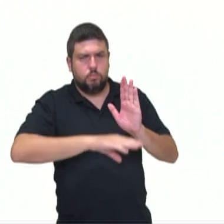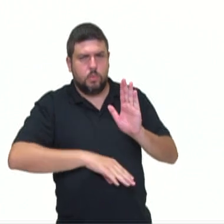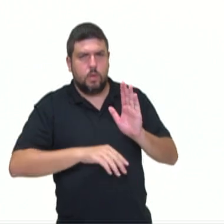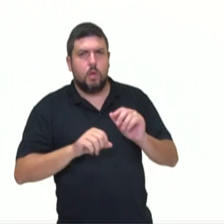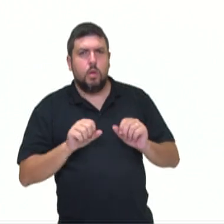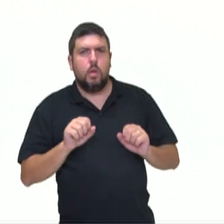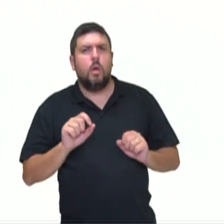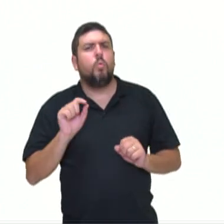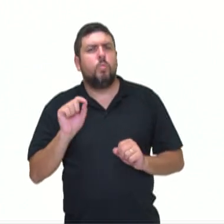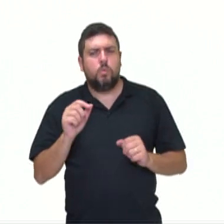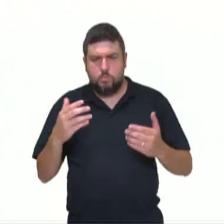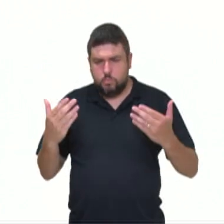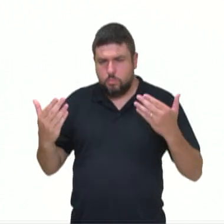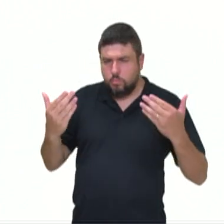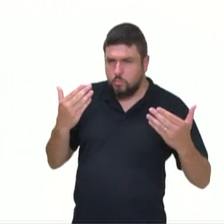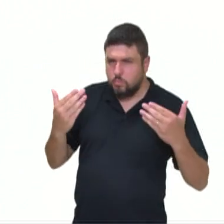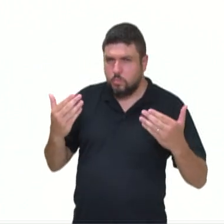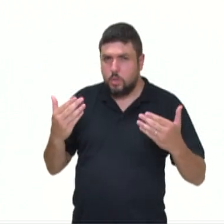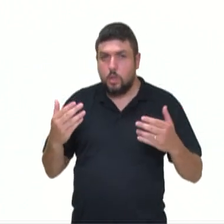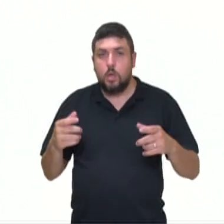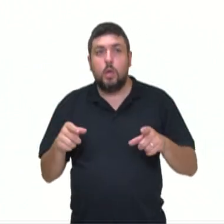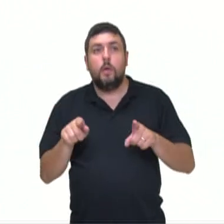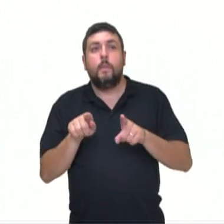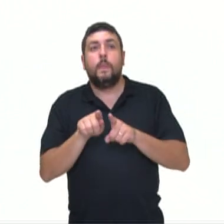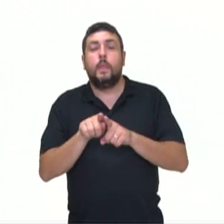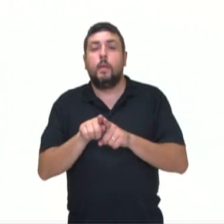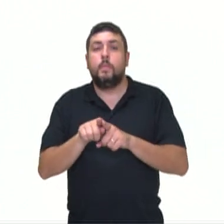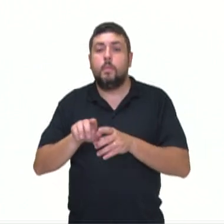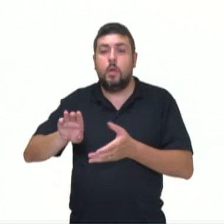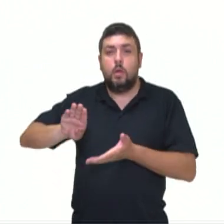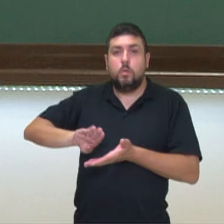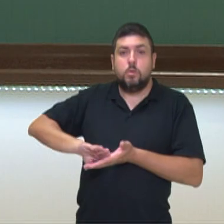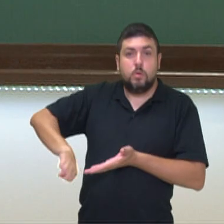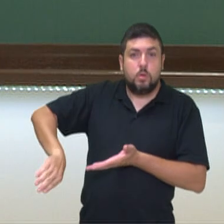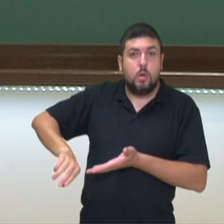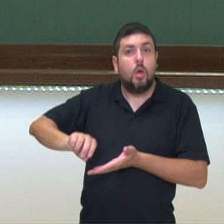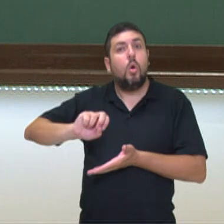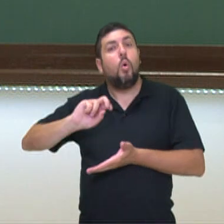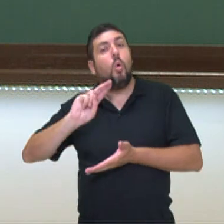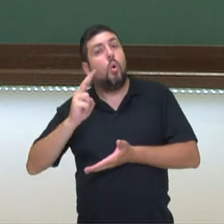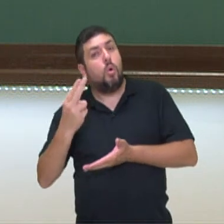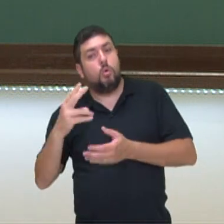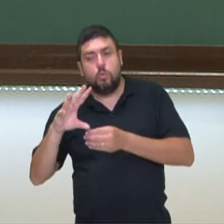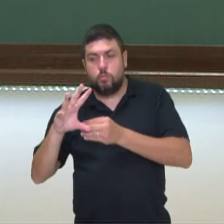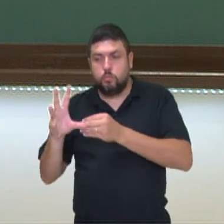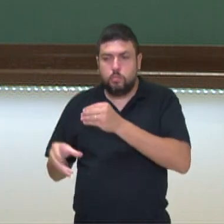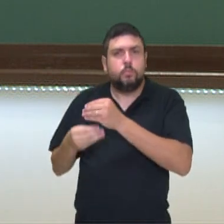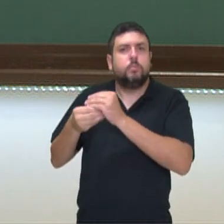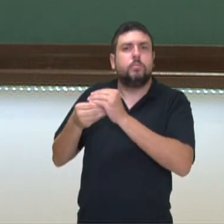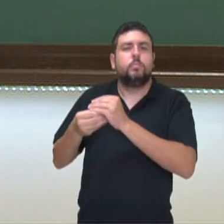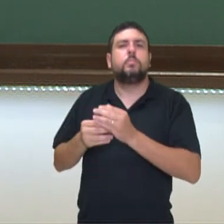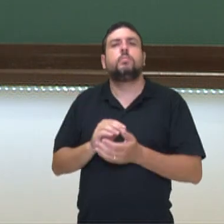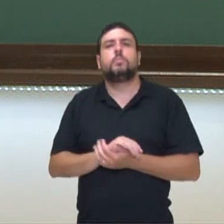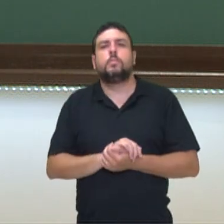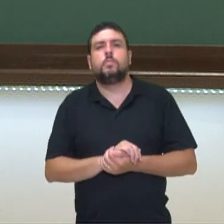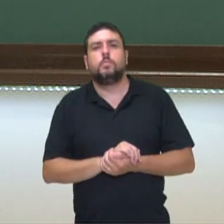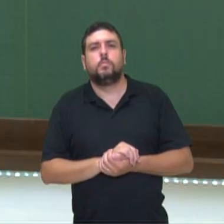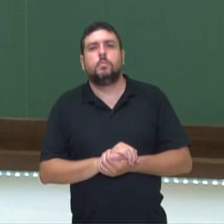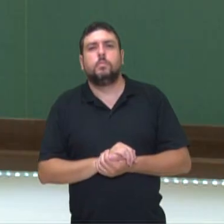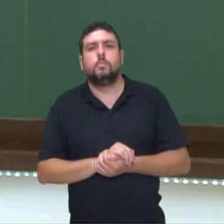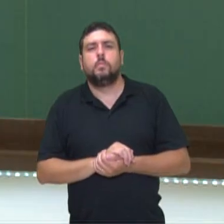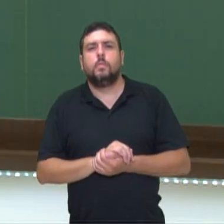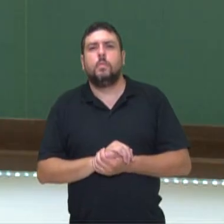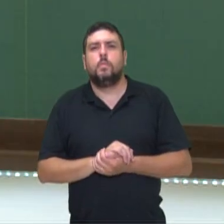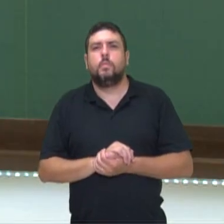de comparar, ela pode ter a ideia de tirar ou de complementar? Vamos ver as situações aqui, ó. Quanto a